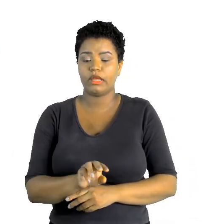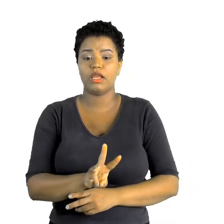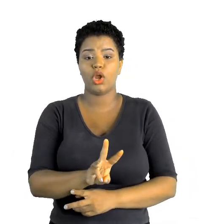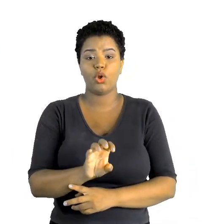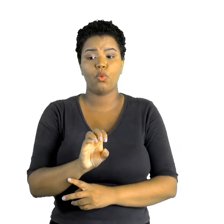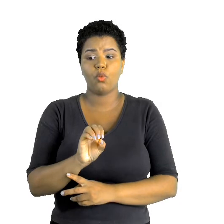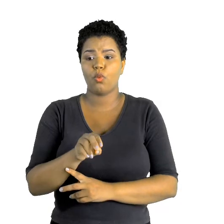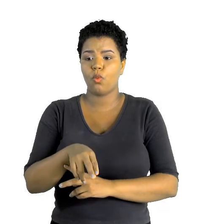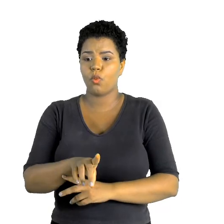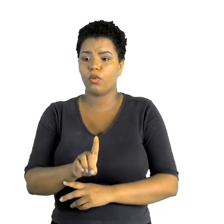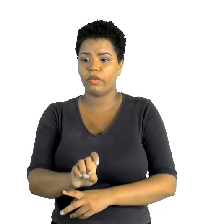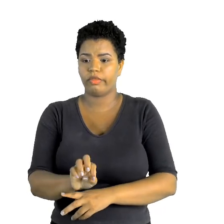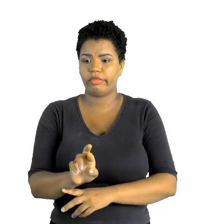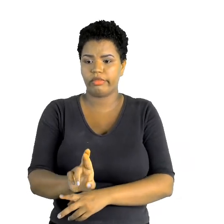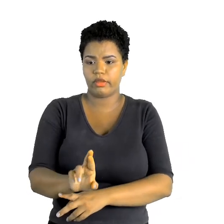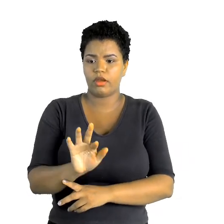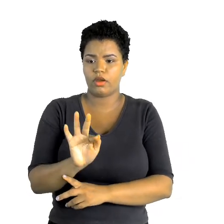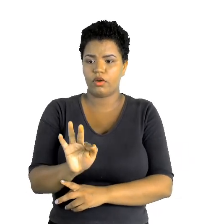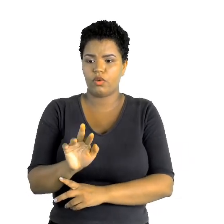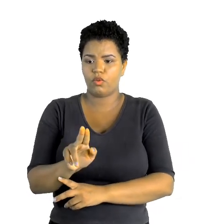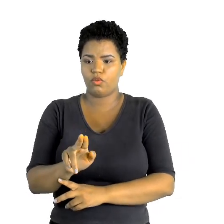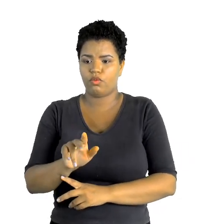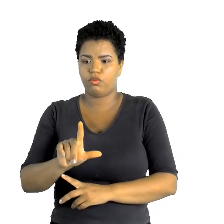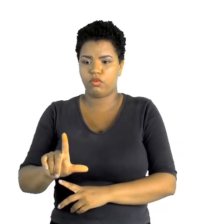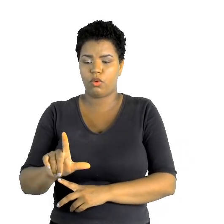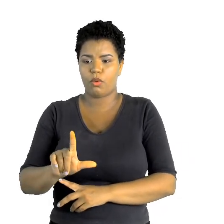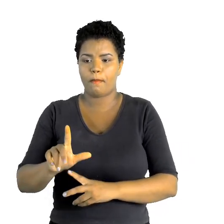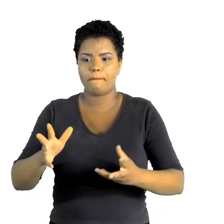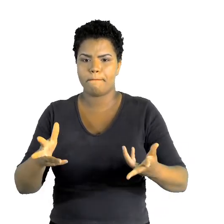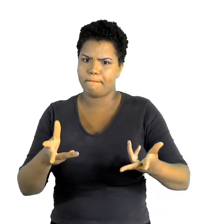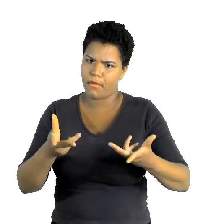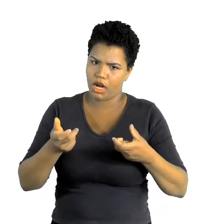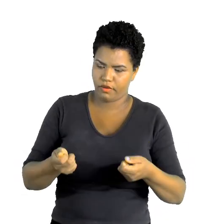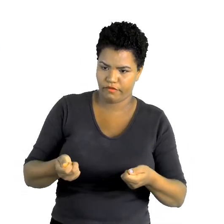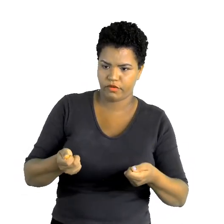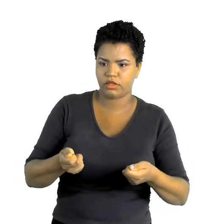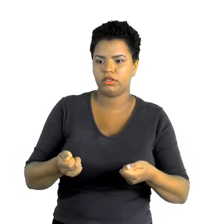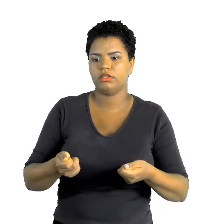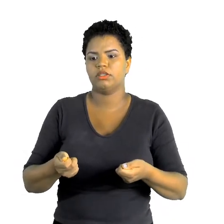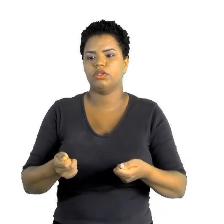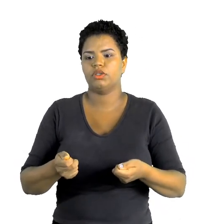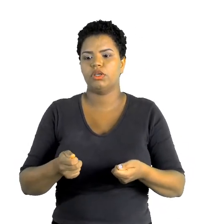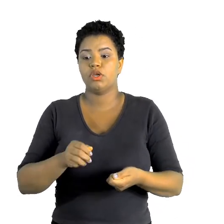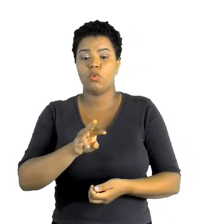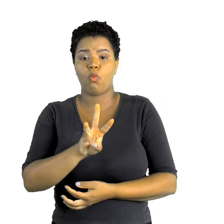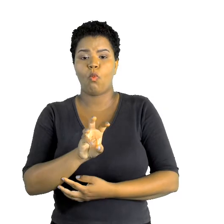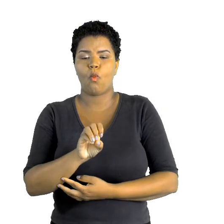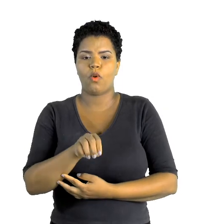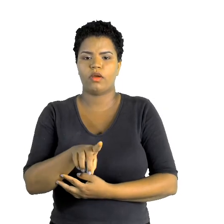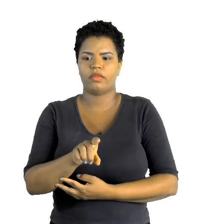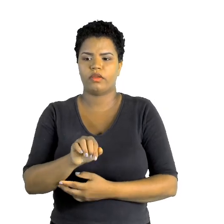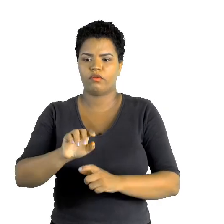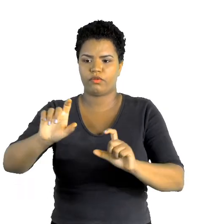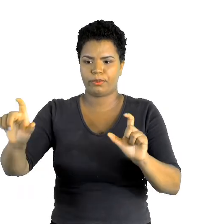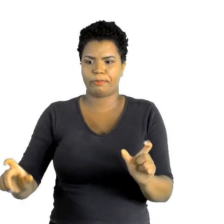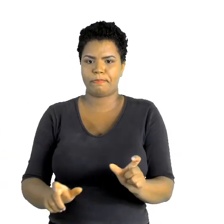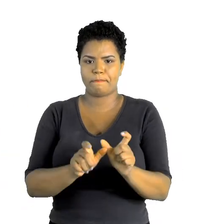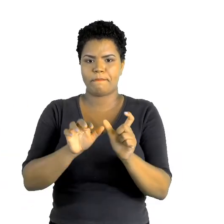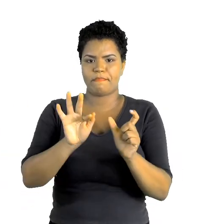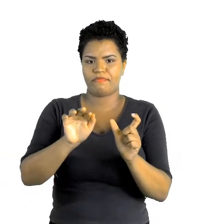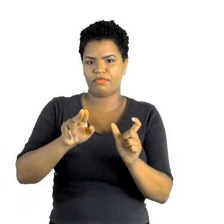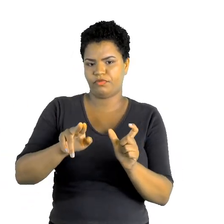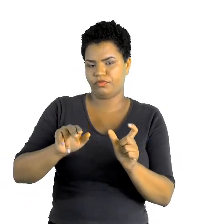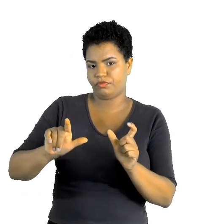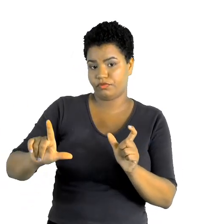o wonder, maravilha ou maravilha, e o wonderful, acrescentando aí esse full no final,